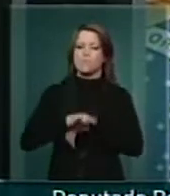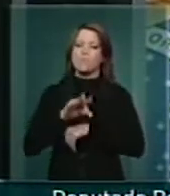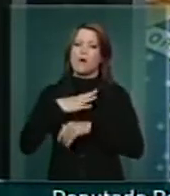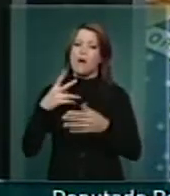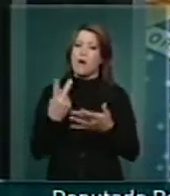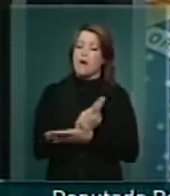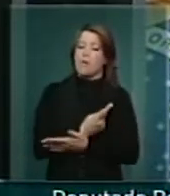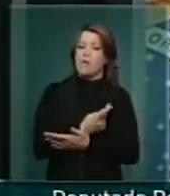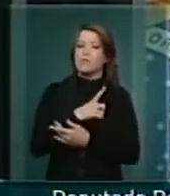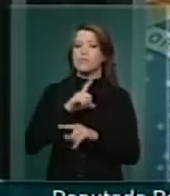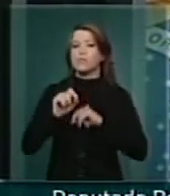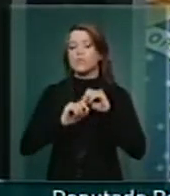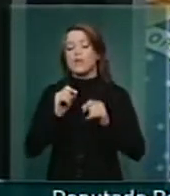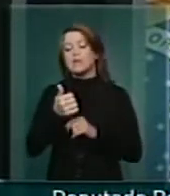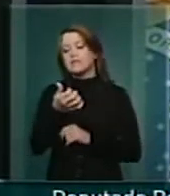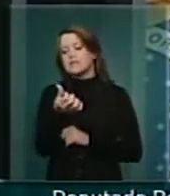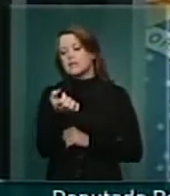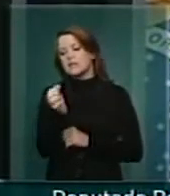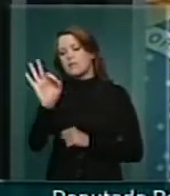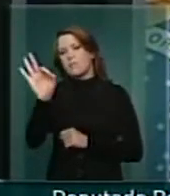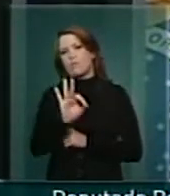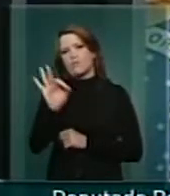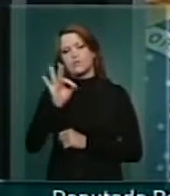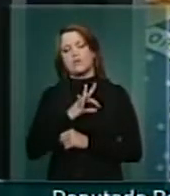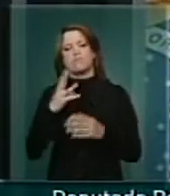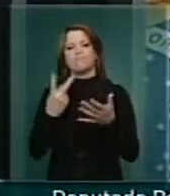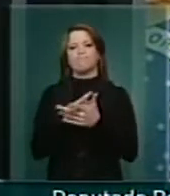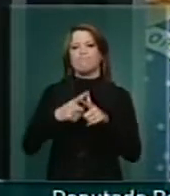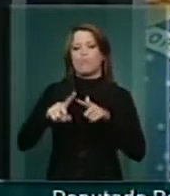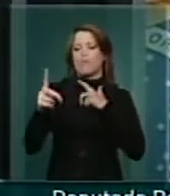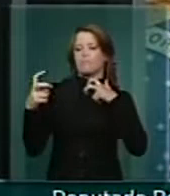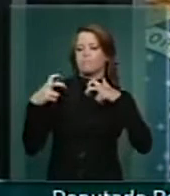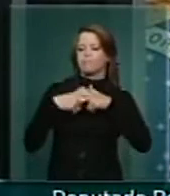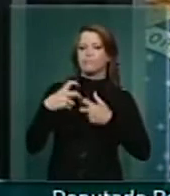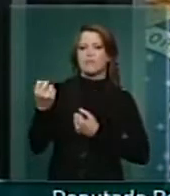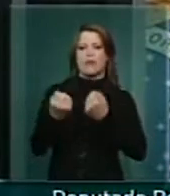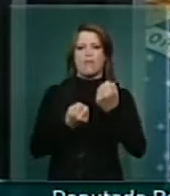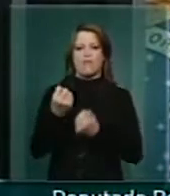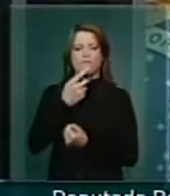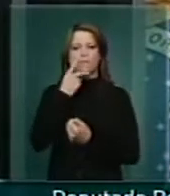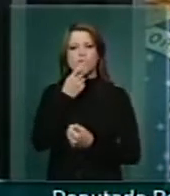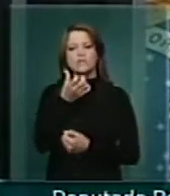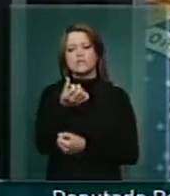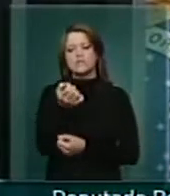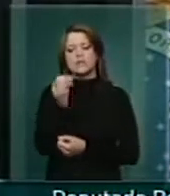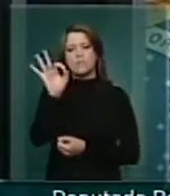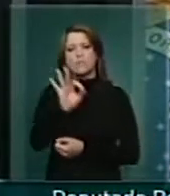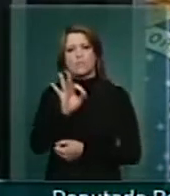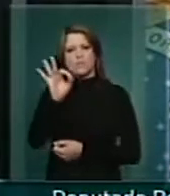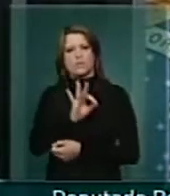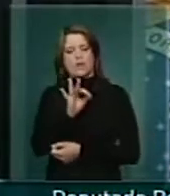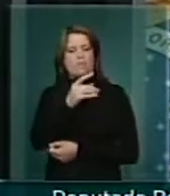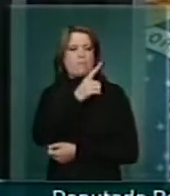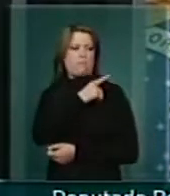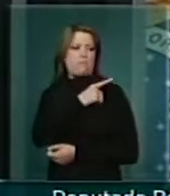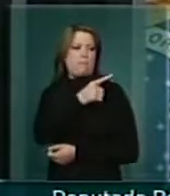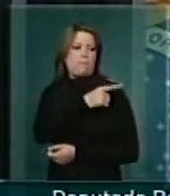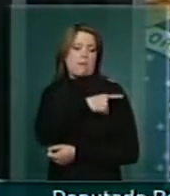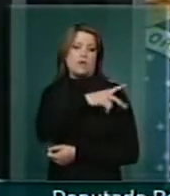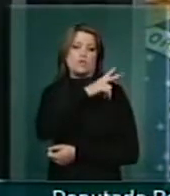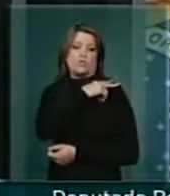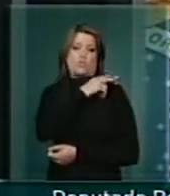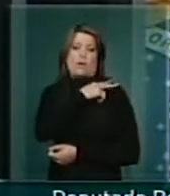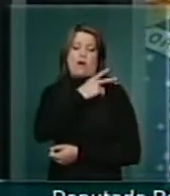provoca 60% dos acidentes de trânsito, leva 65% dos estudantes de primeiro a segundo grau à